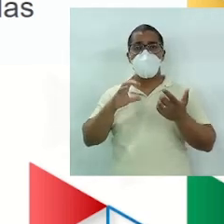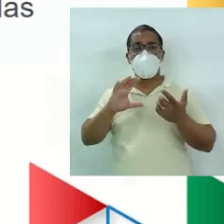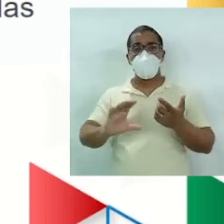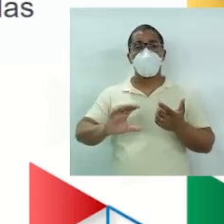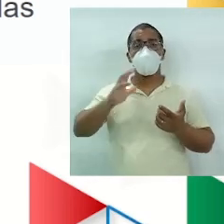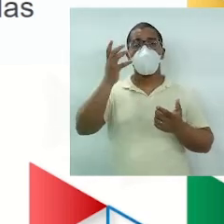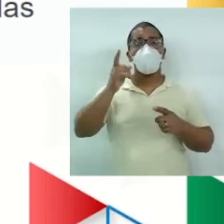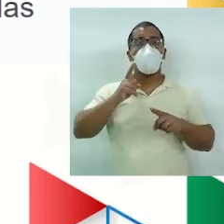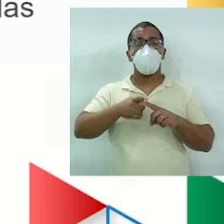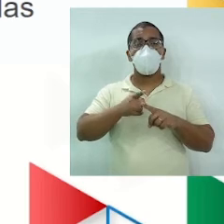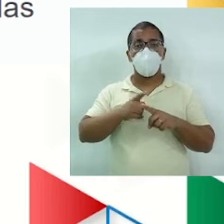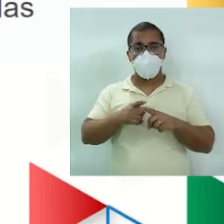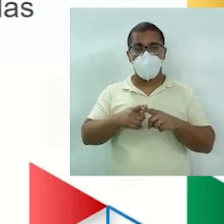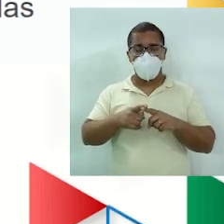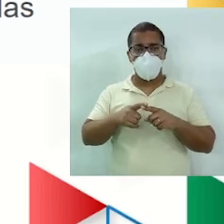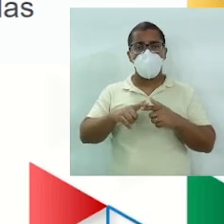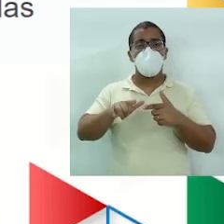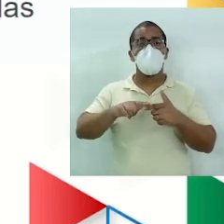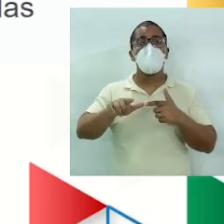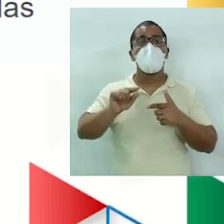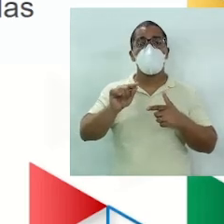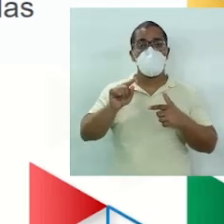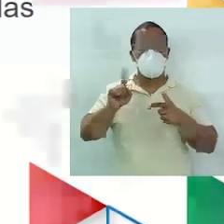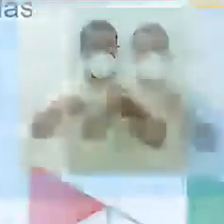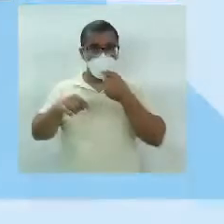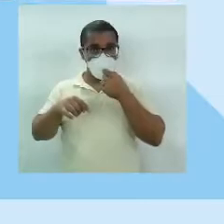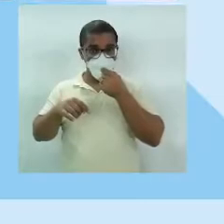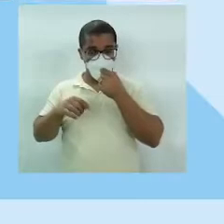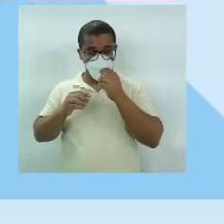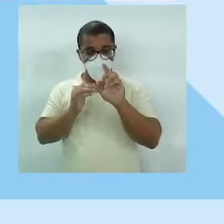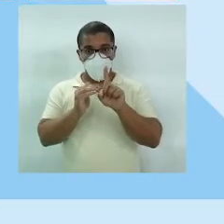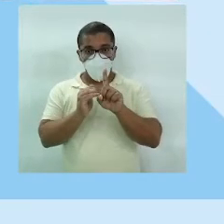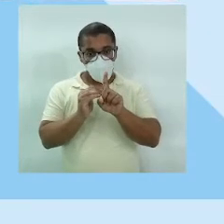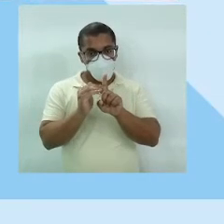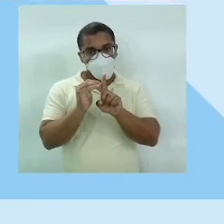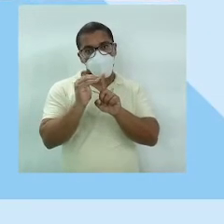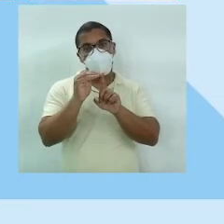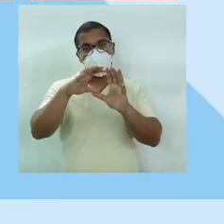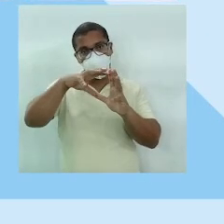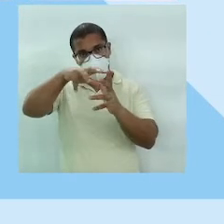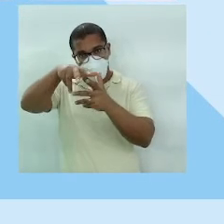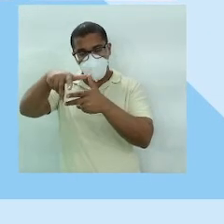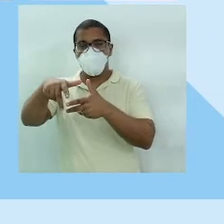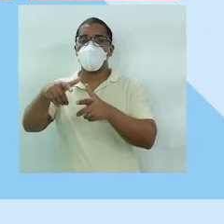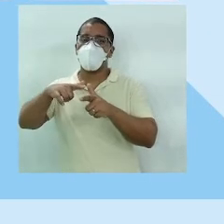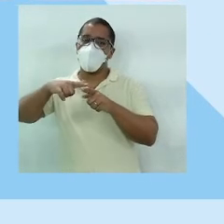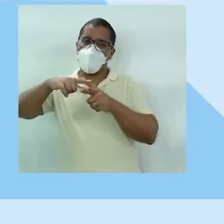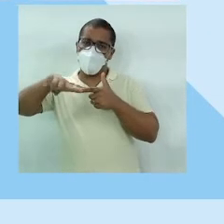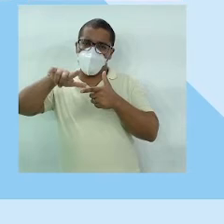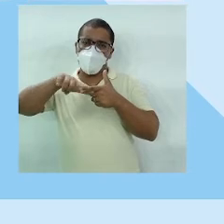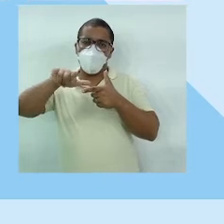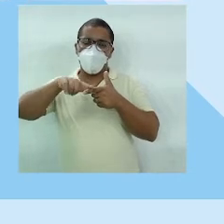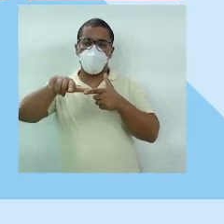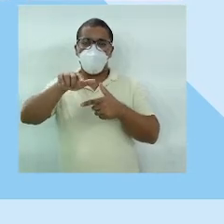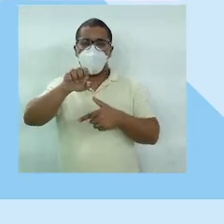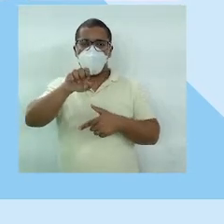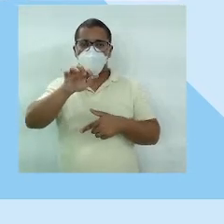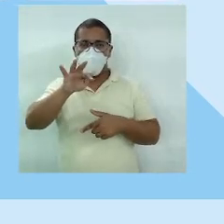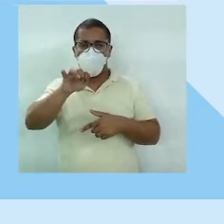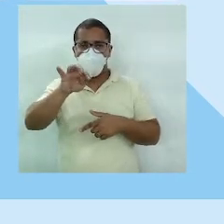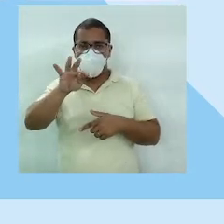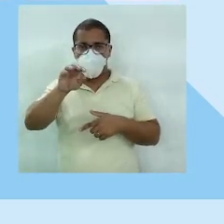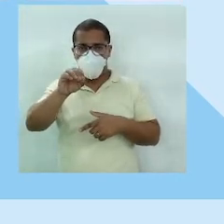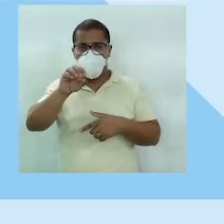consequências, qual seria? O aumento da temperatura terrestre, né? Então, o efeito estufa é um dos fenômenos